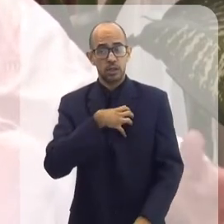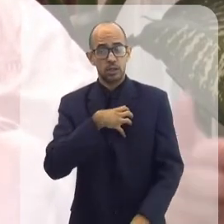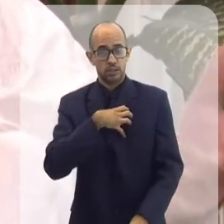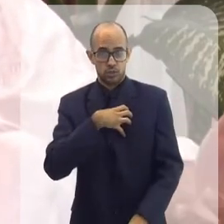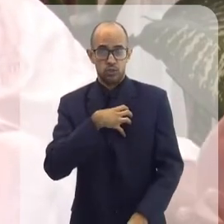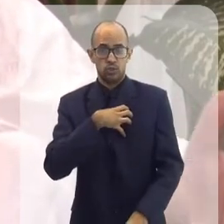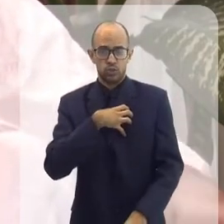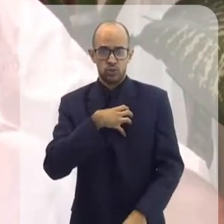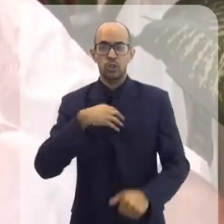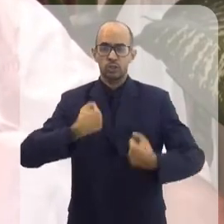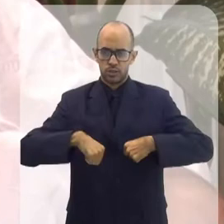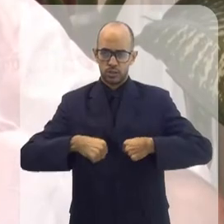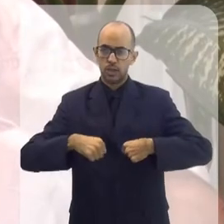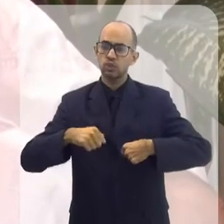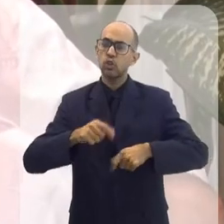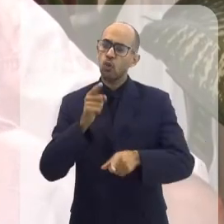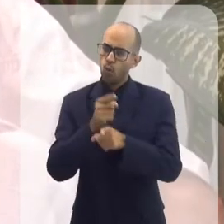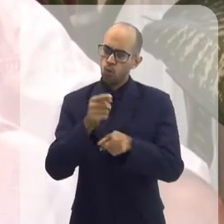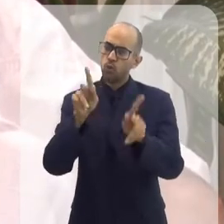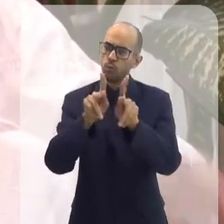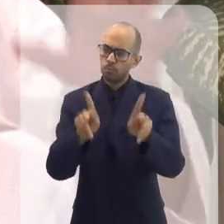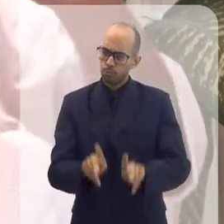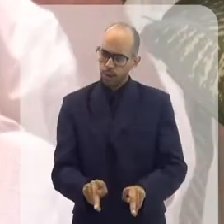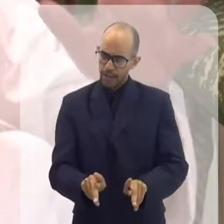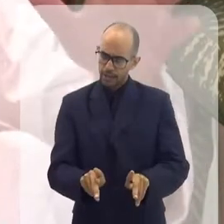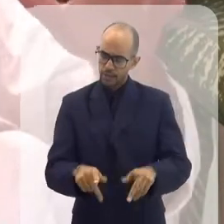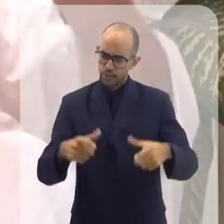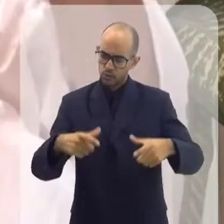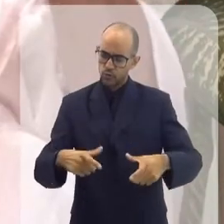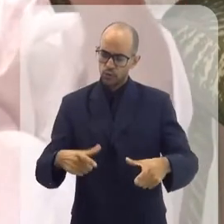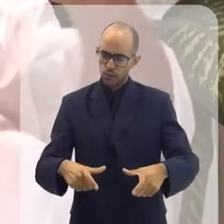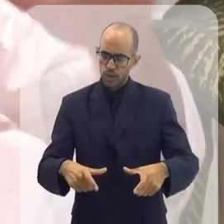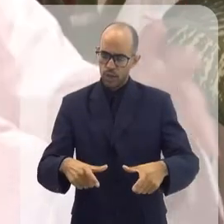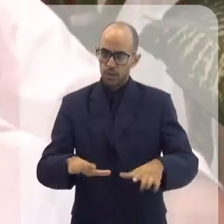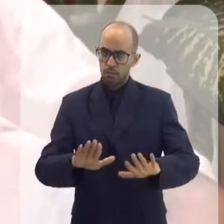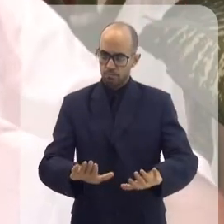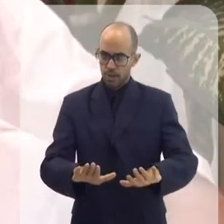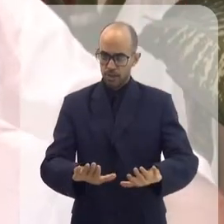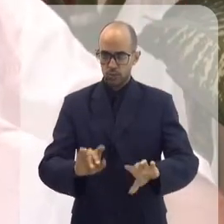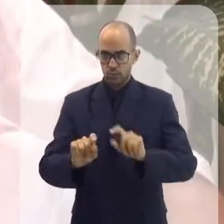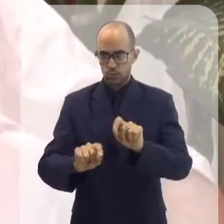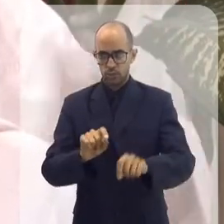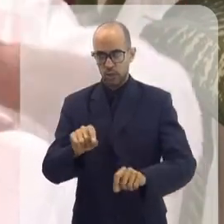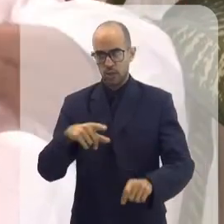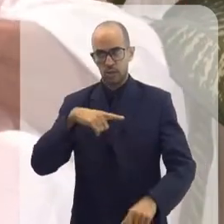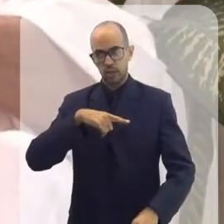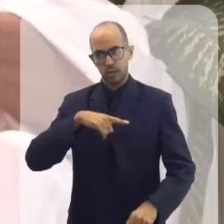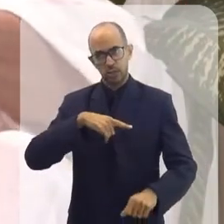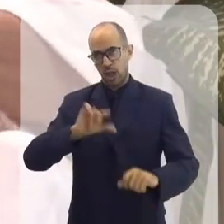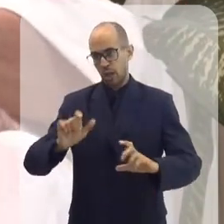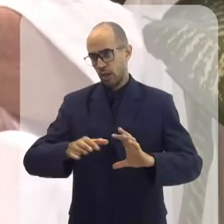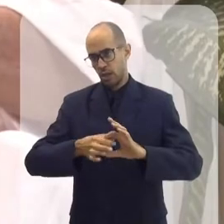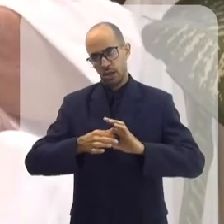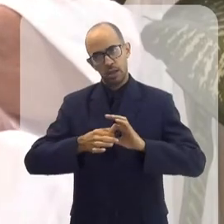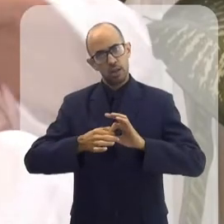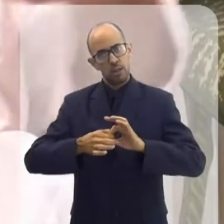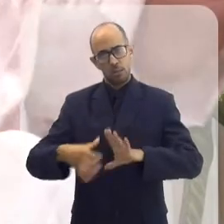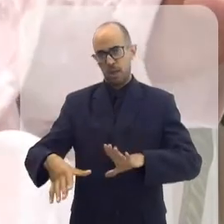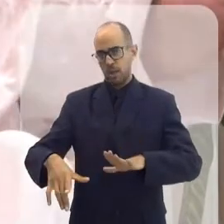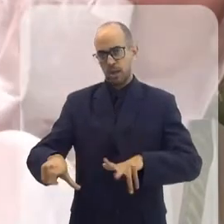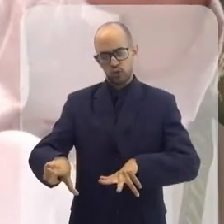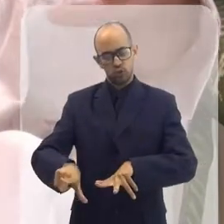necessidade paz apoio nesse ambiente nessa religiosidade Mas eles têm